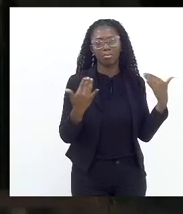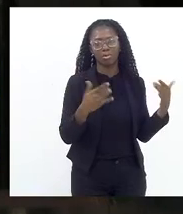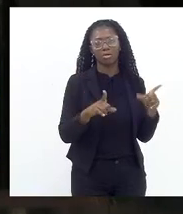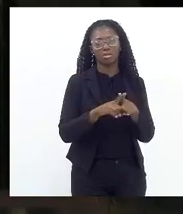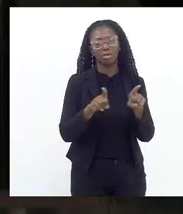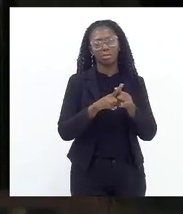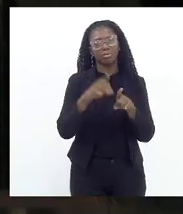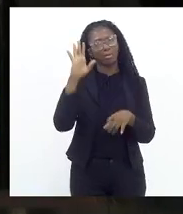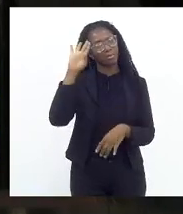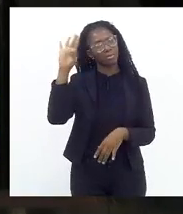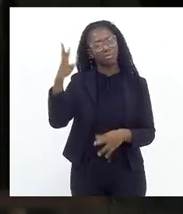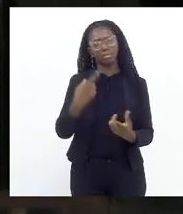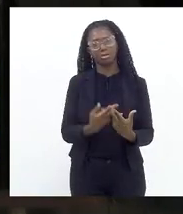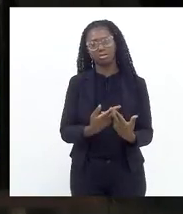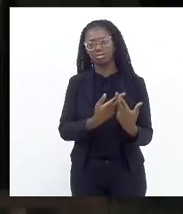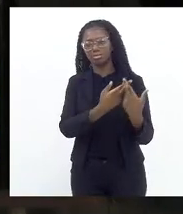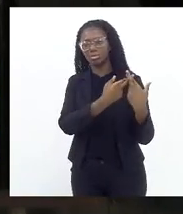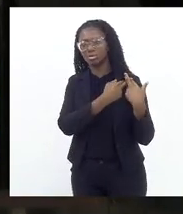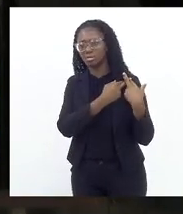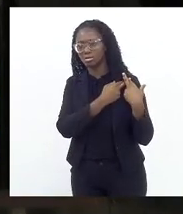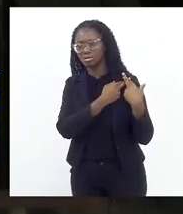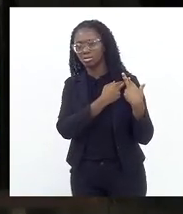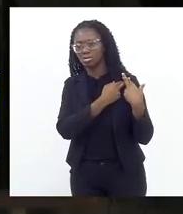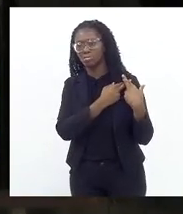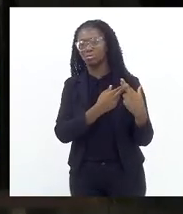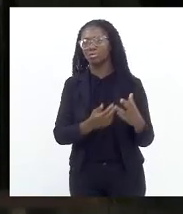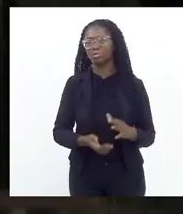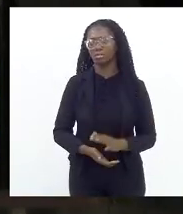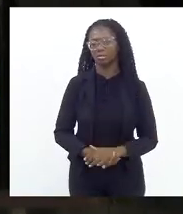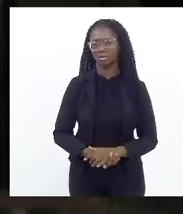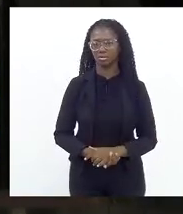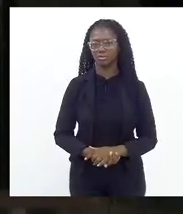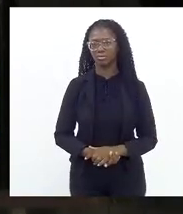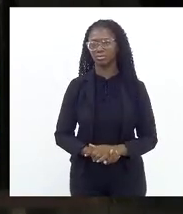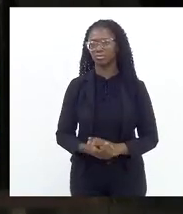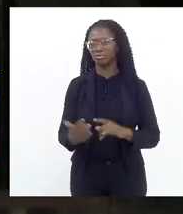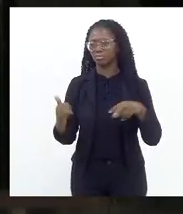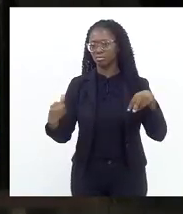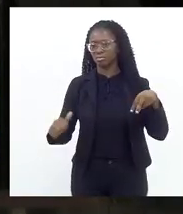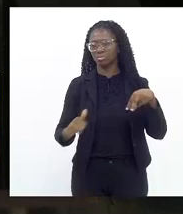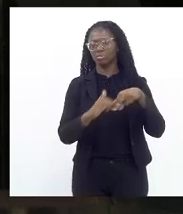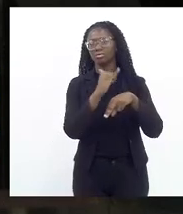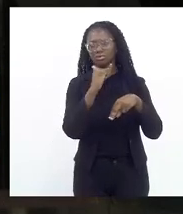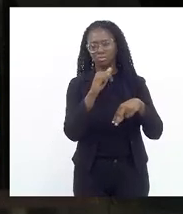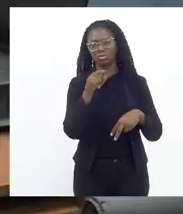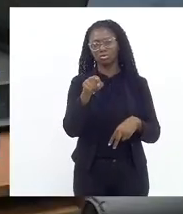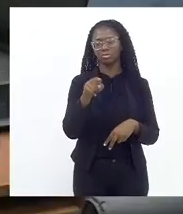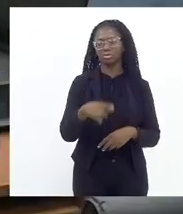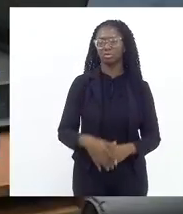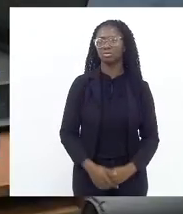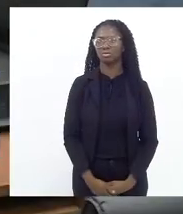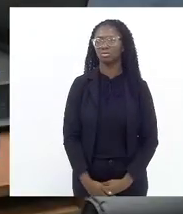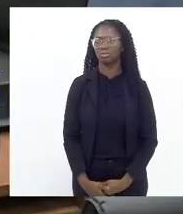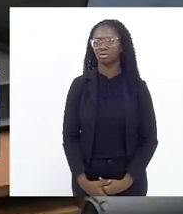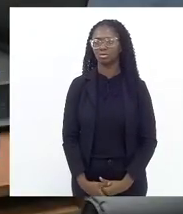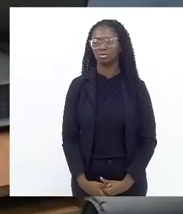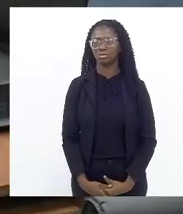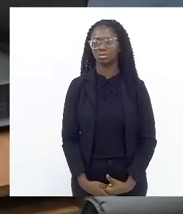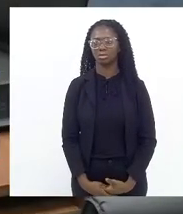seu principal responsável, que ocupa, por um acidente da história, a presidência da República. Muito obrigado.